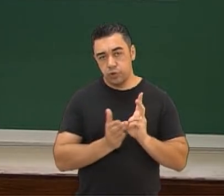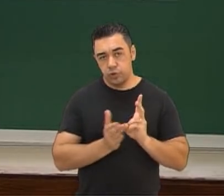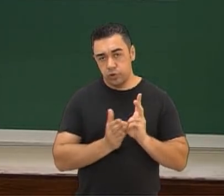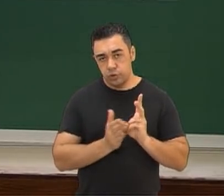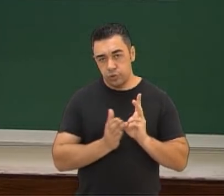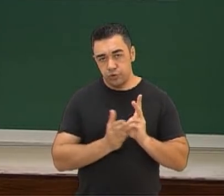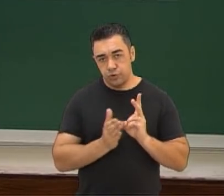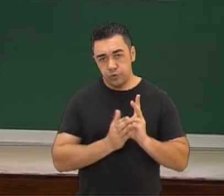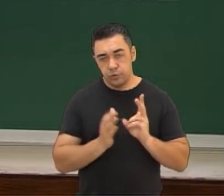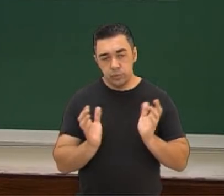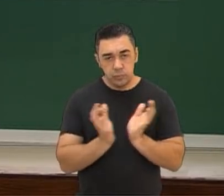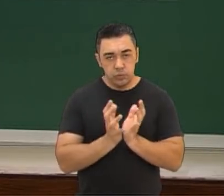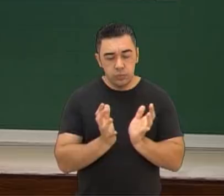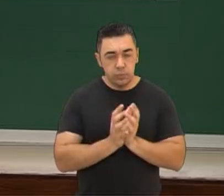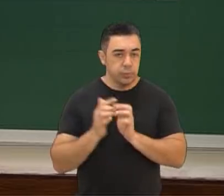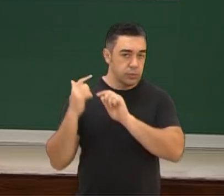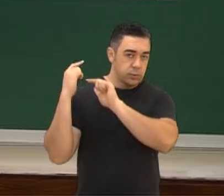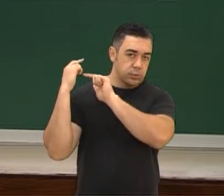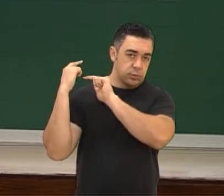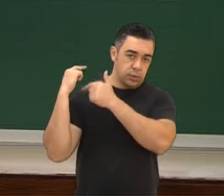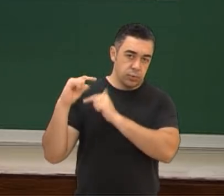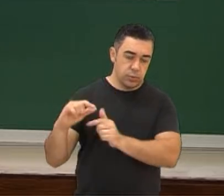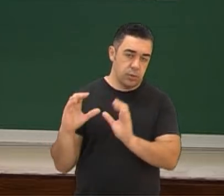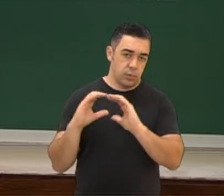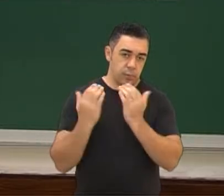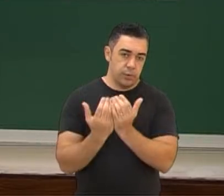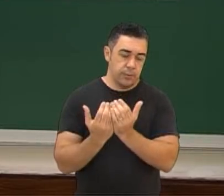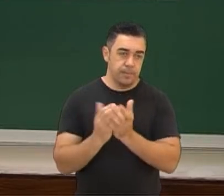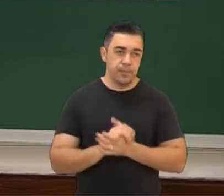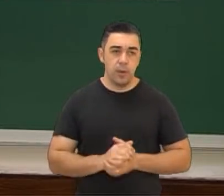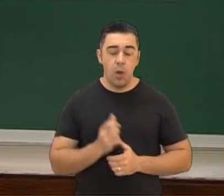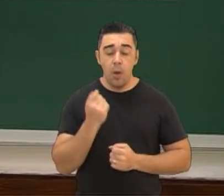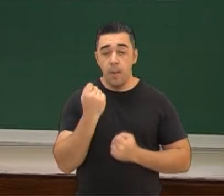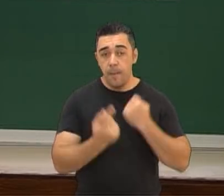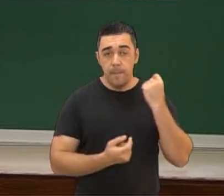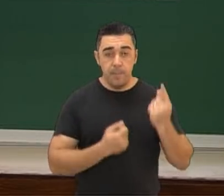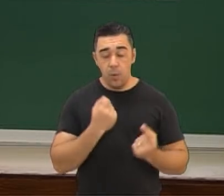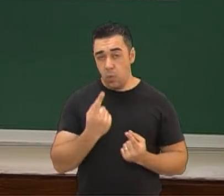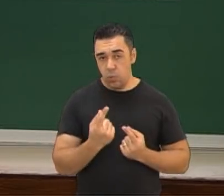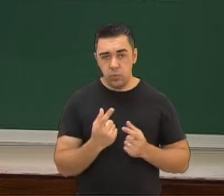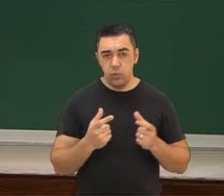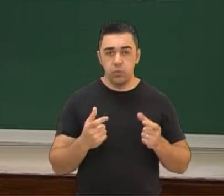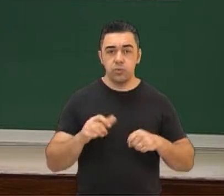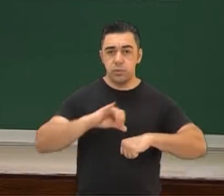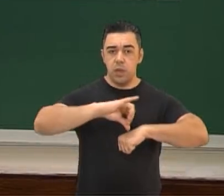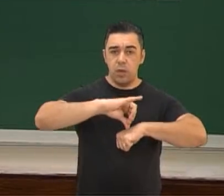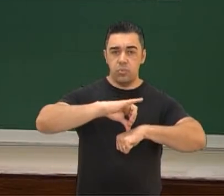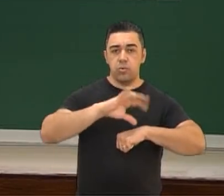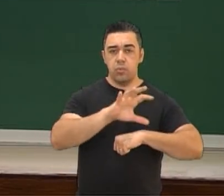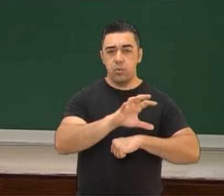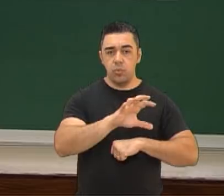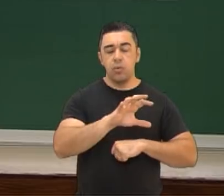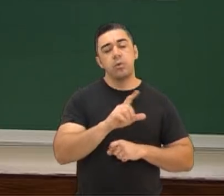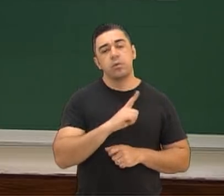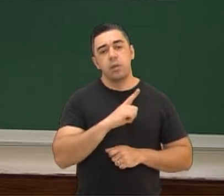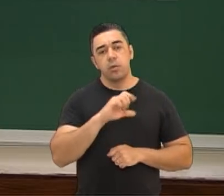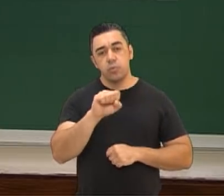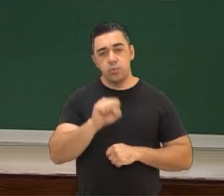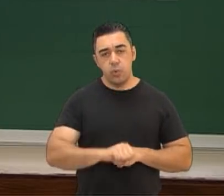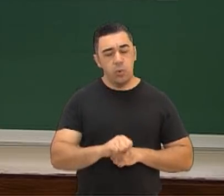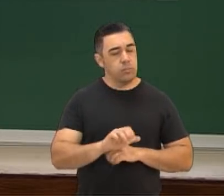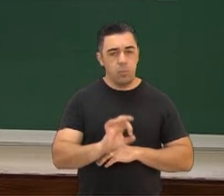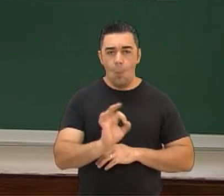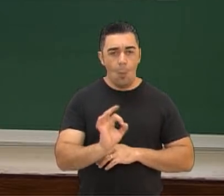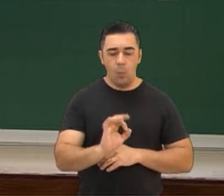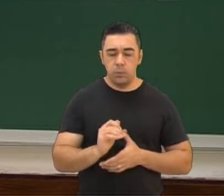dessas comunidades tradicionais nessas áreas, né? Poucos aqui no centro e na porção do extremo sul ali a gente não tem